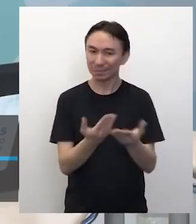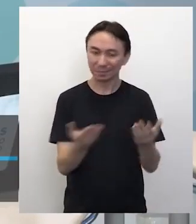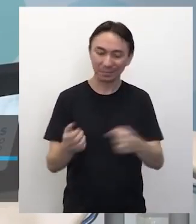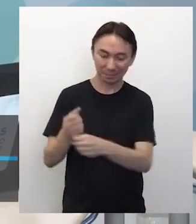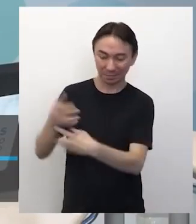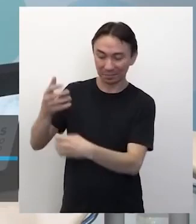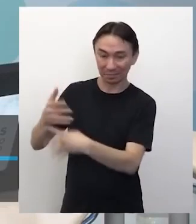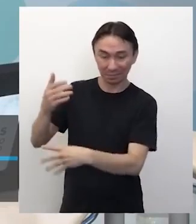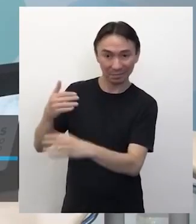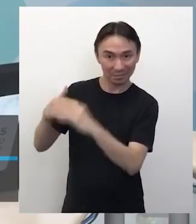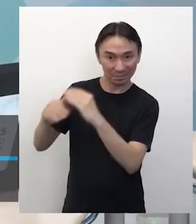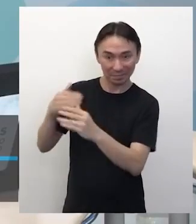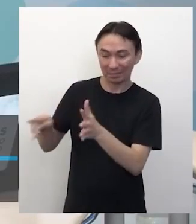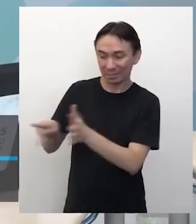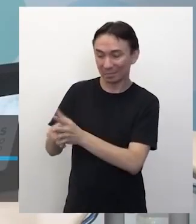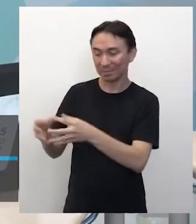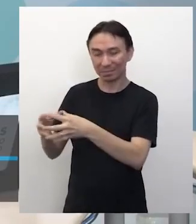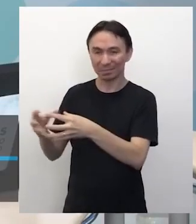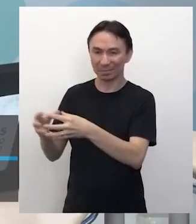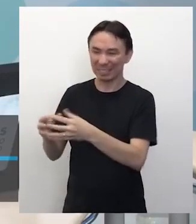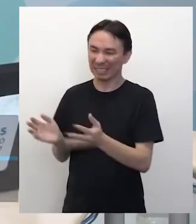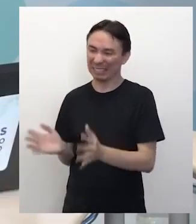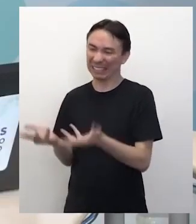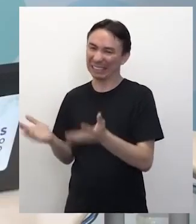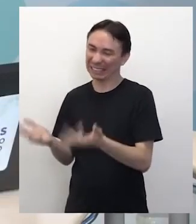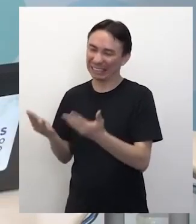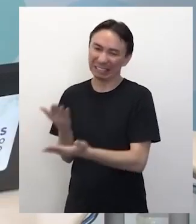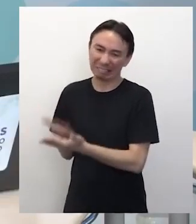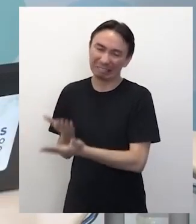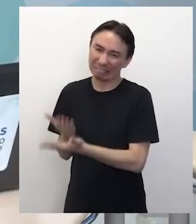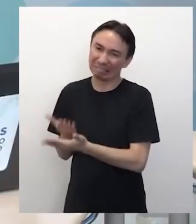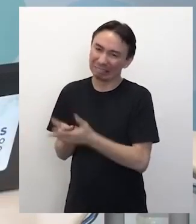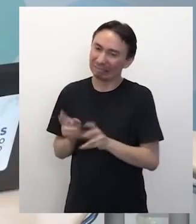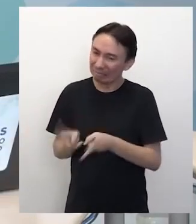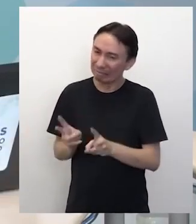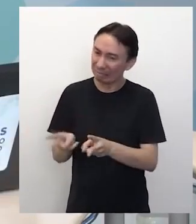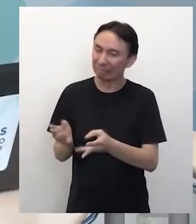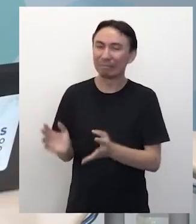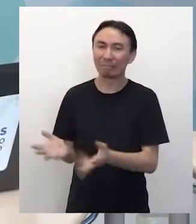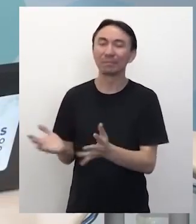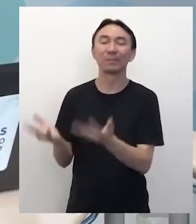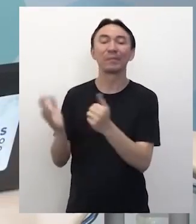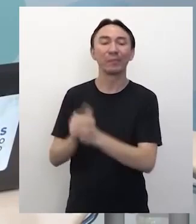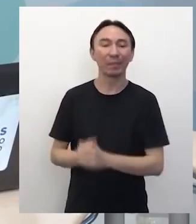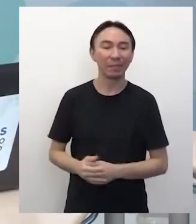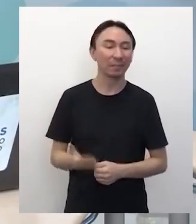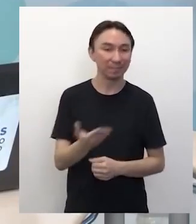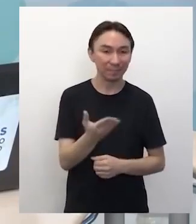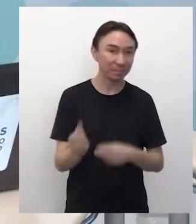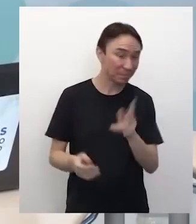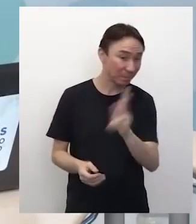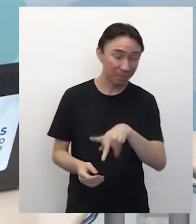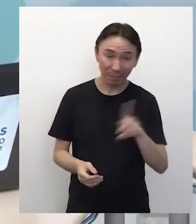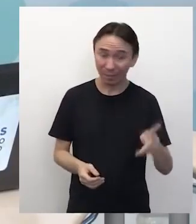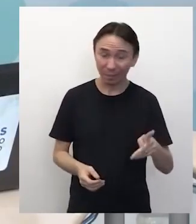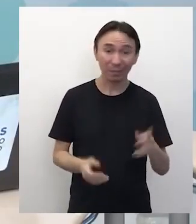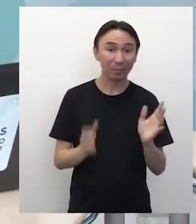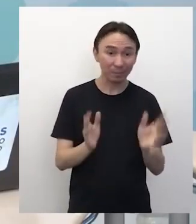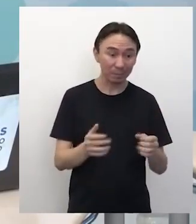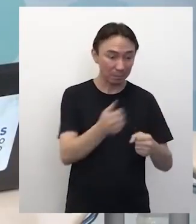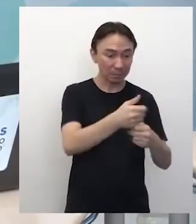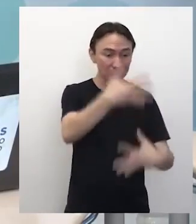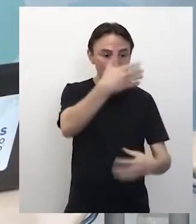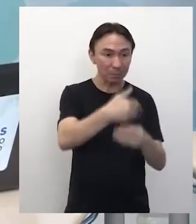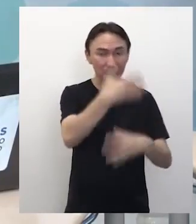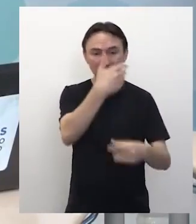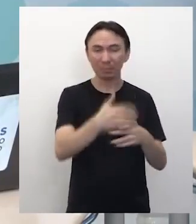chatinho, estimulando essa garotada a continuar estudando. Os profs já estão chegando aqui no chat, já estou